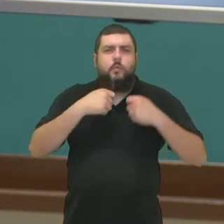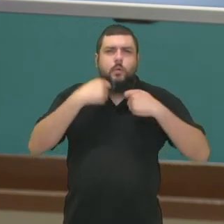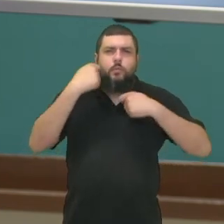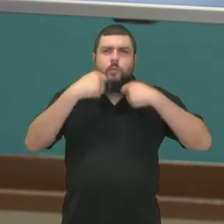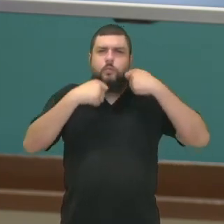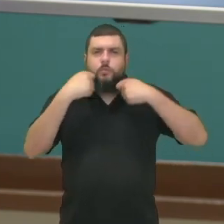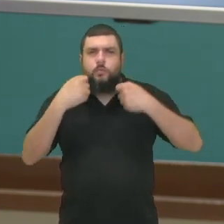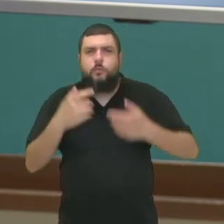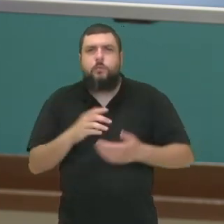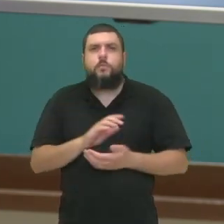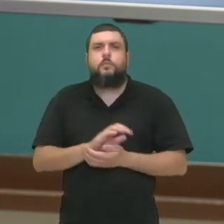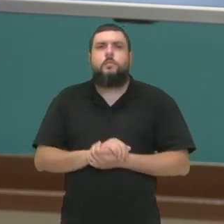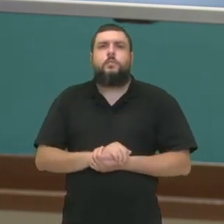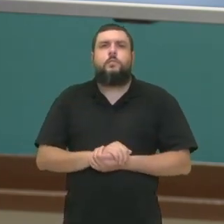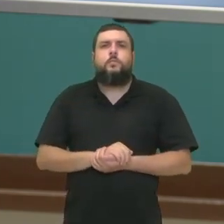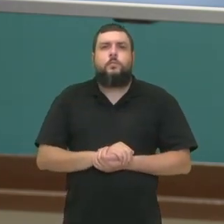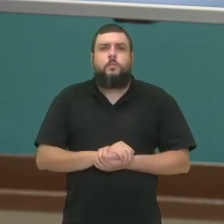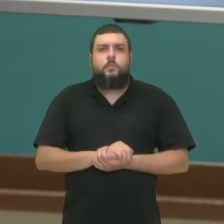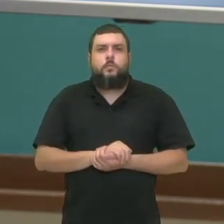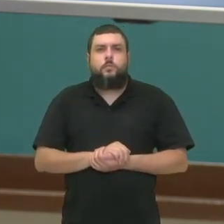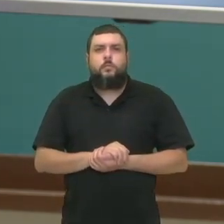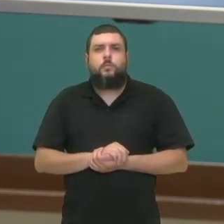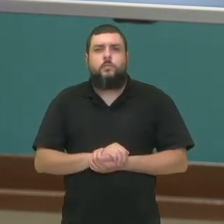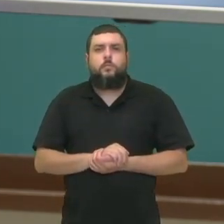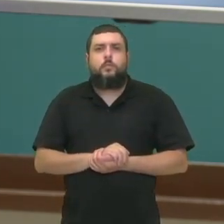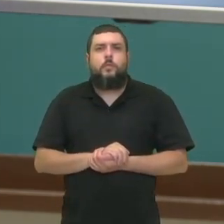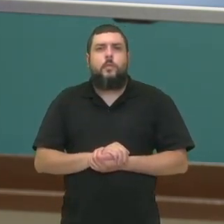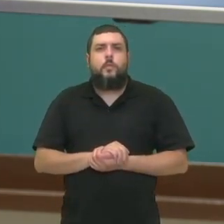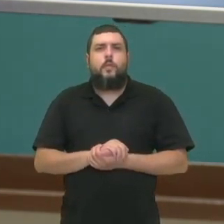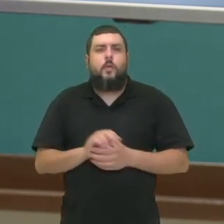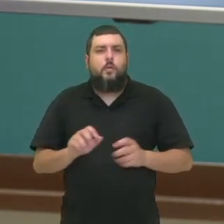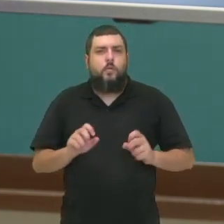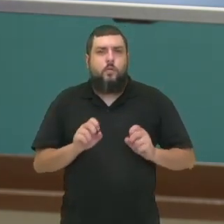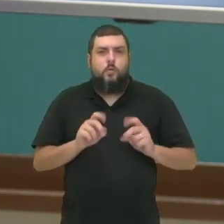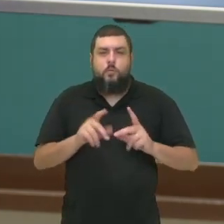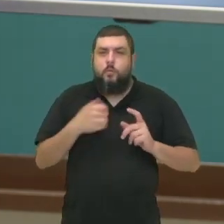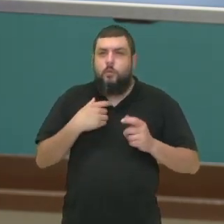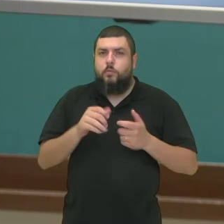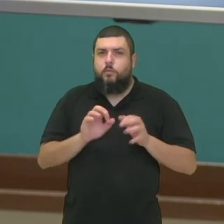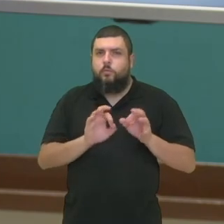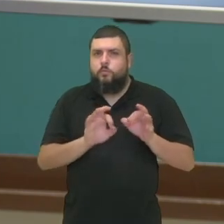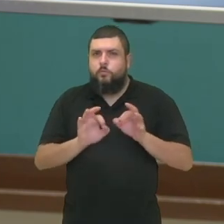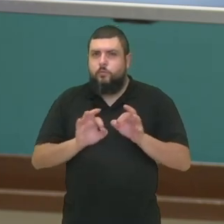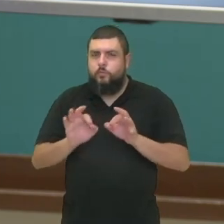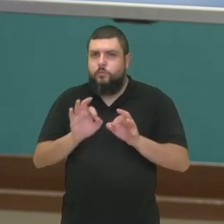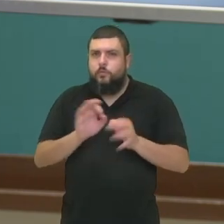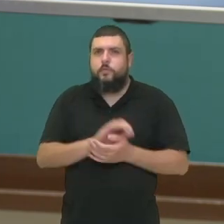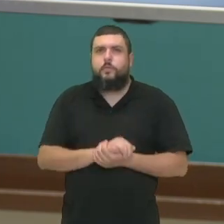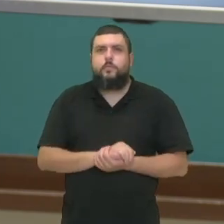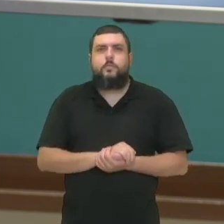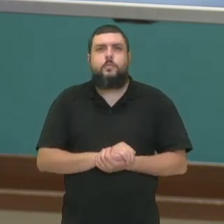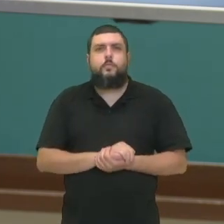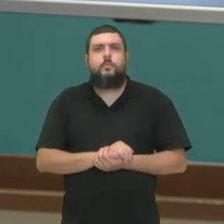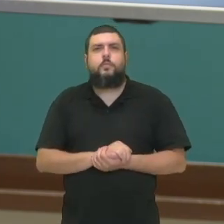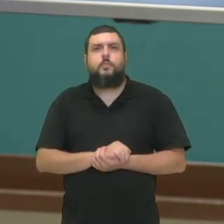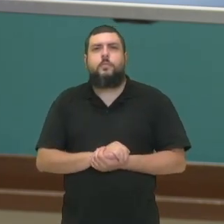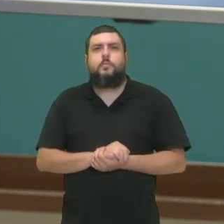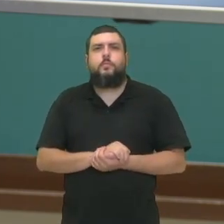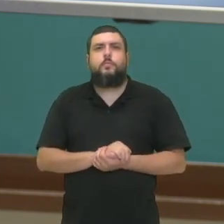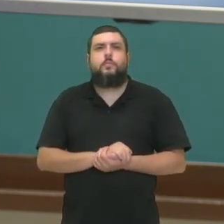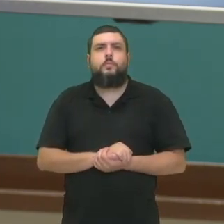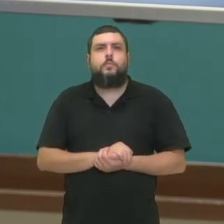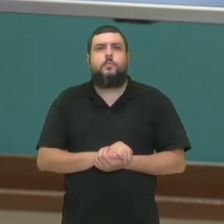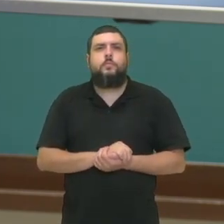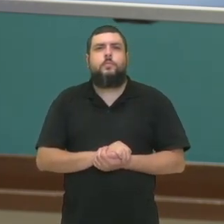de um shopping nível bacaníssimo, guardando as medidas proporções. Aqui vocês estão vendo a imagem de uma terma romana de